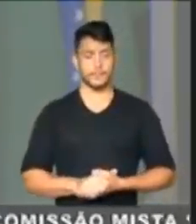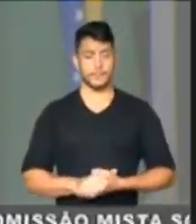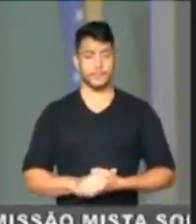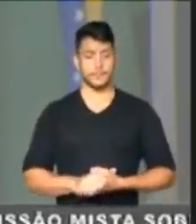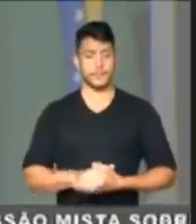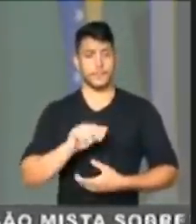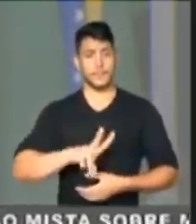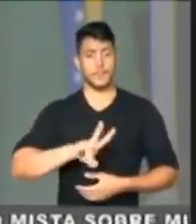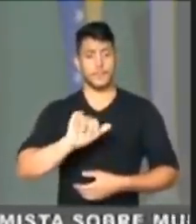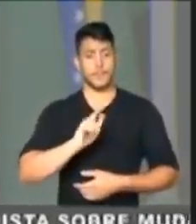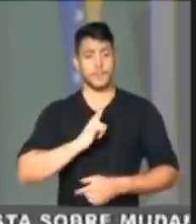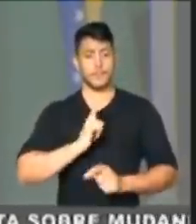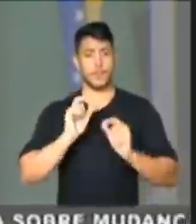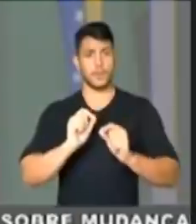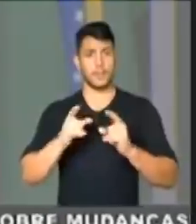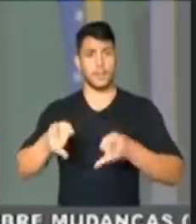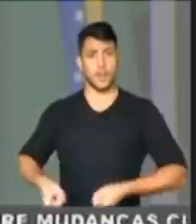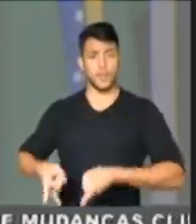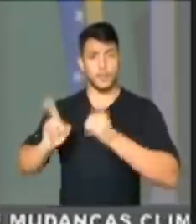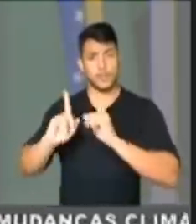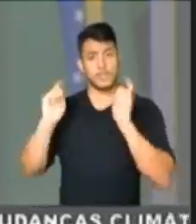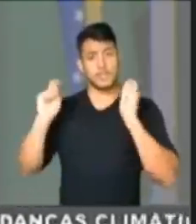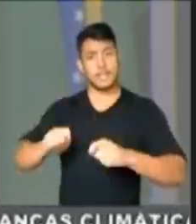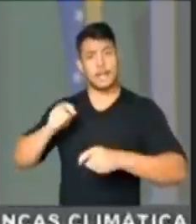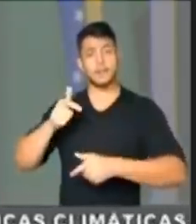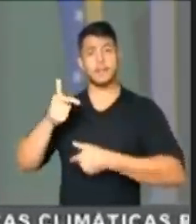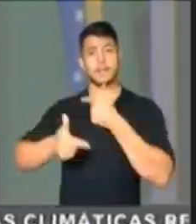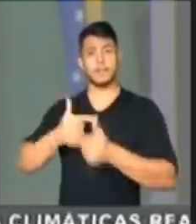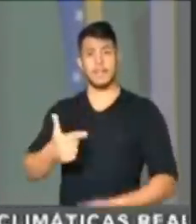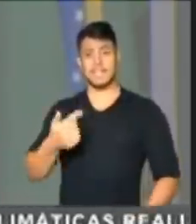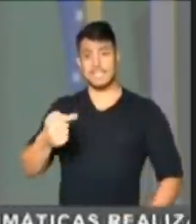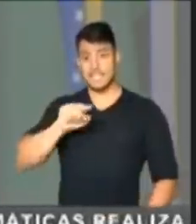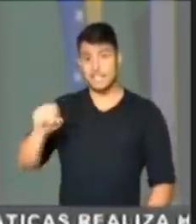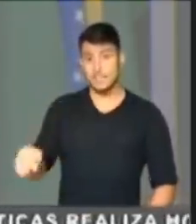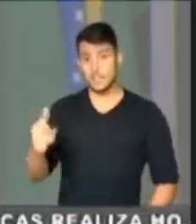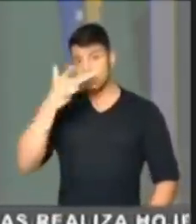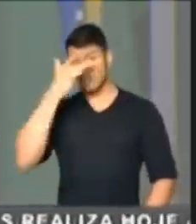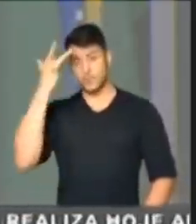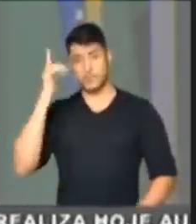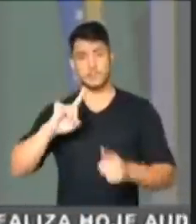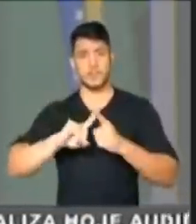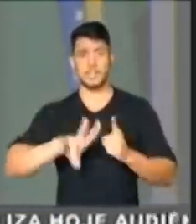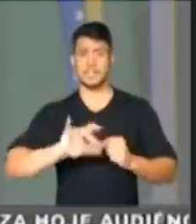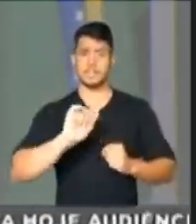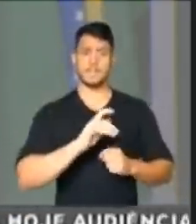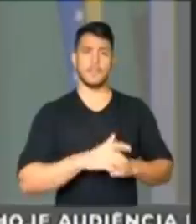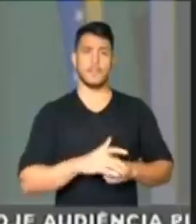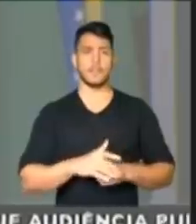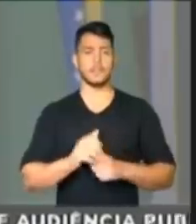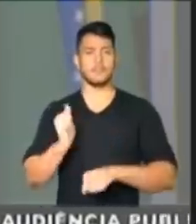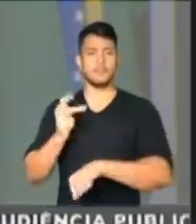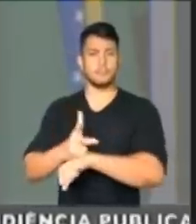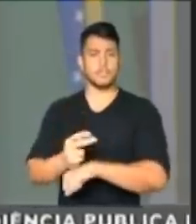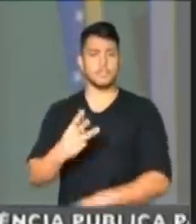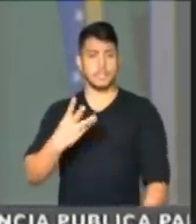Uma torre que cabe 7 mil trabalhadores, a justiça quer colocar 304. Uma torre